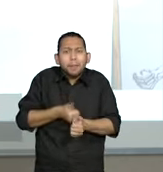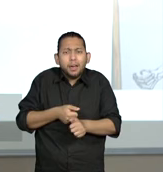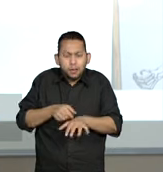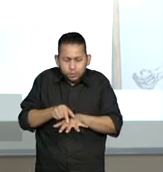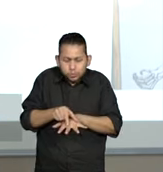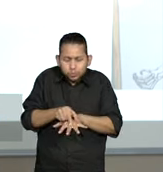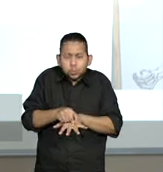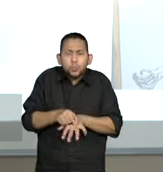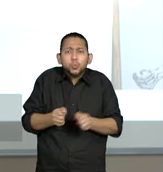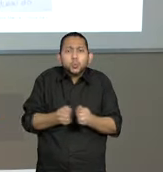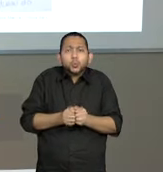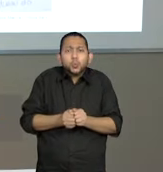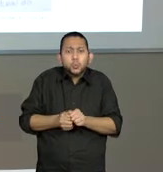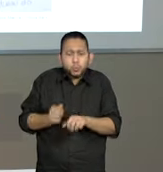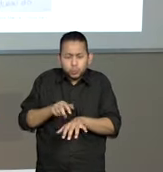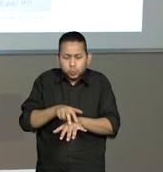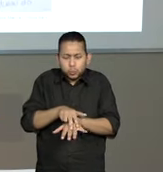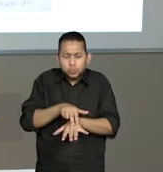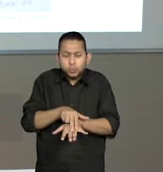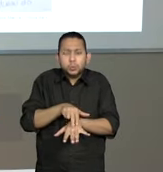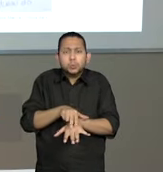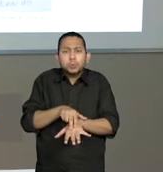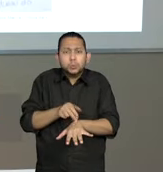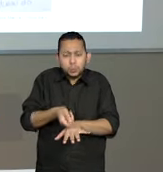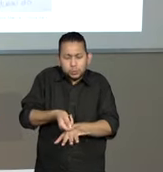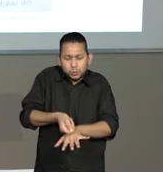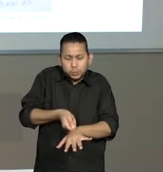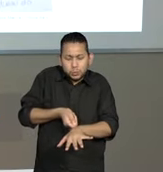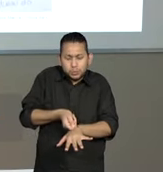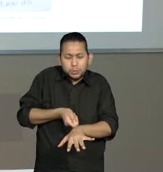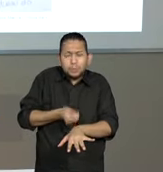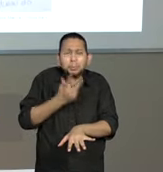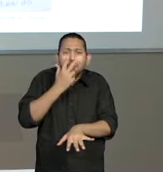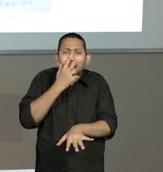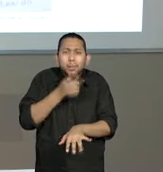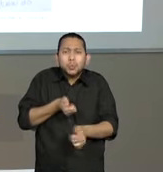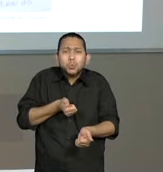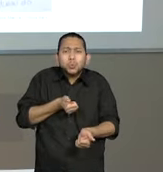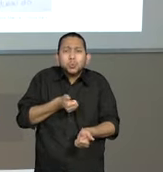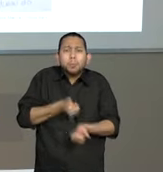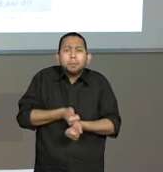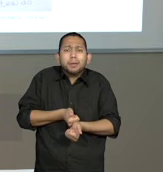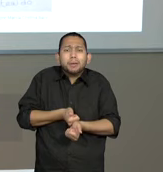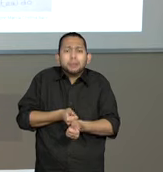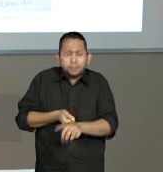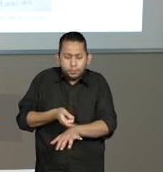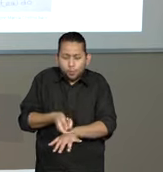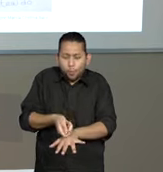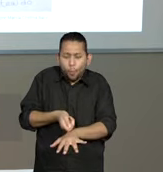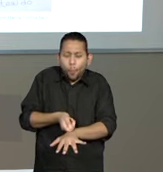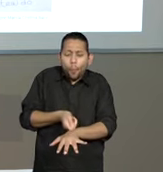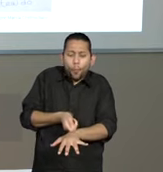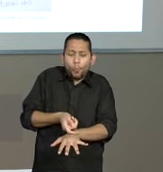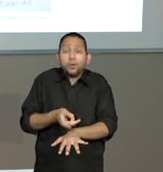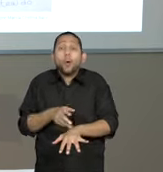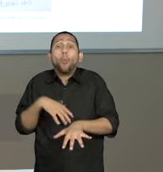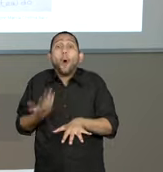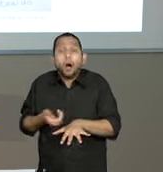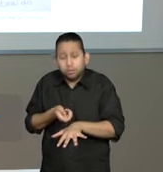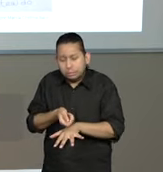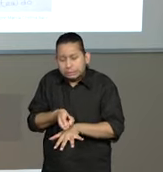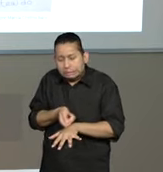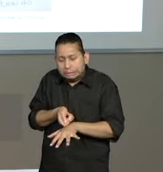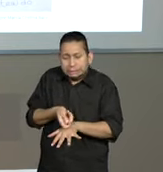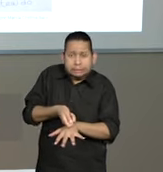dedos aqui, ó, do meio, o que acontece? A ligação é muito próxima dos dedos. Como é